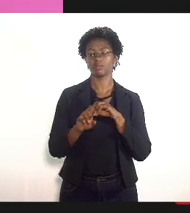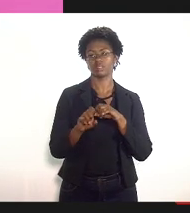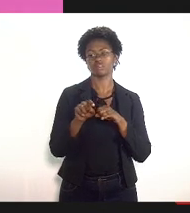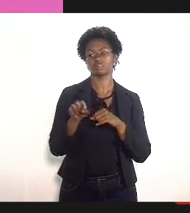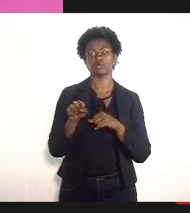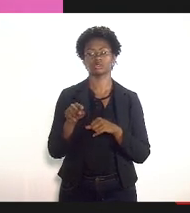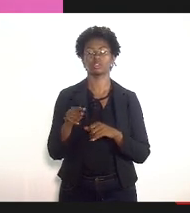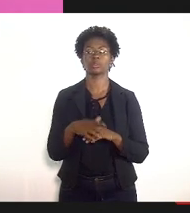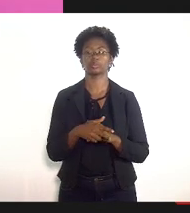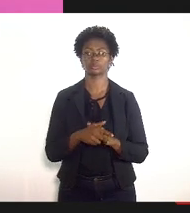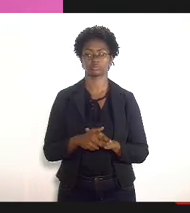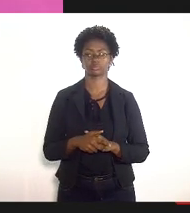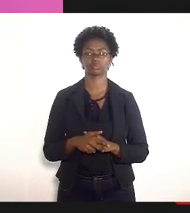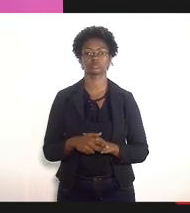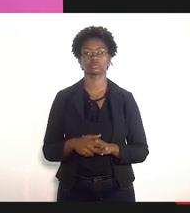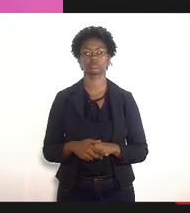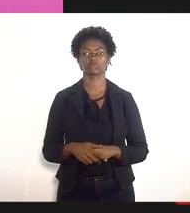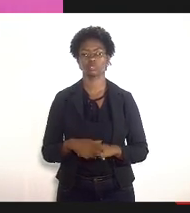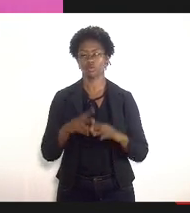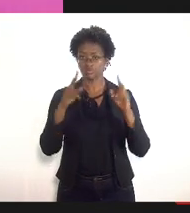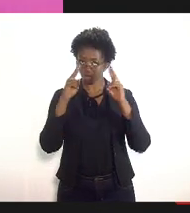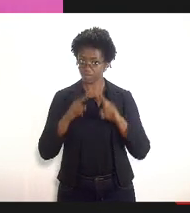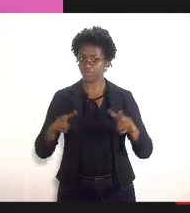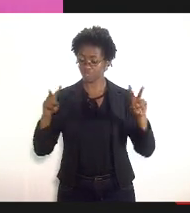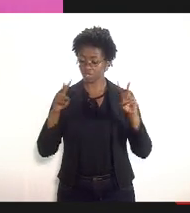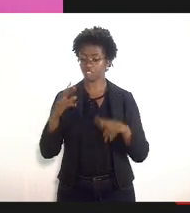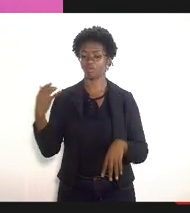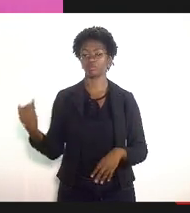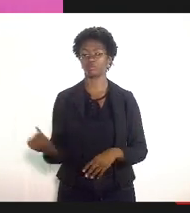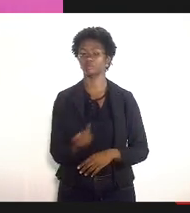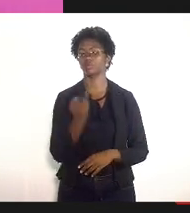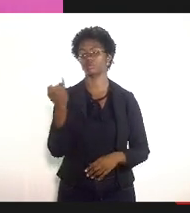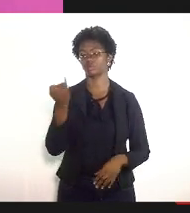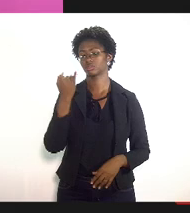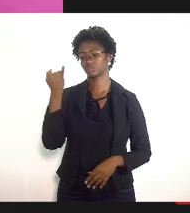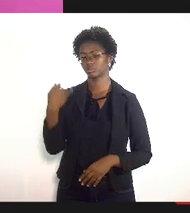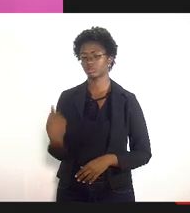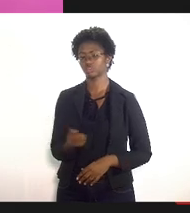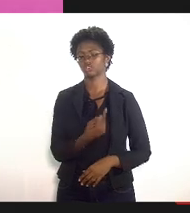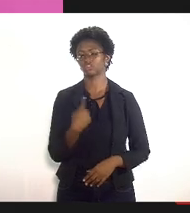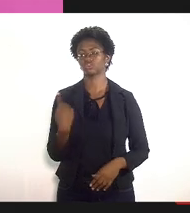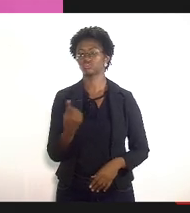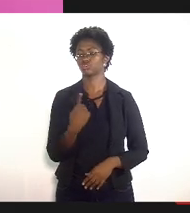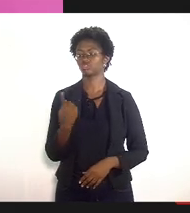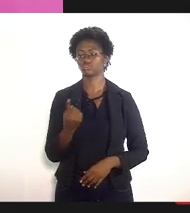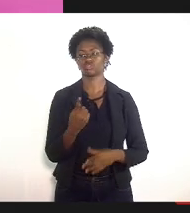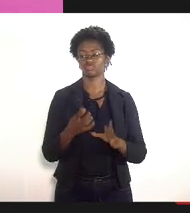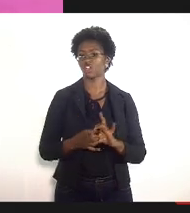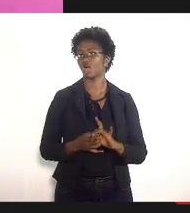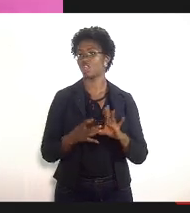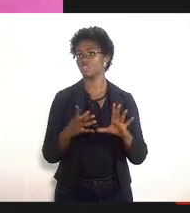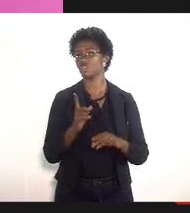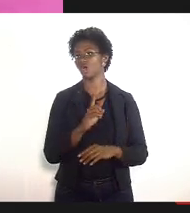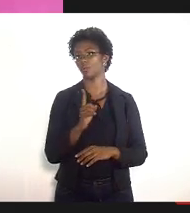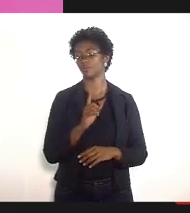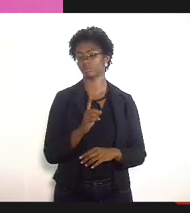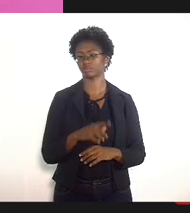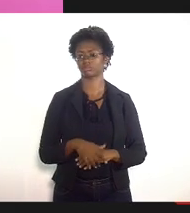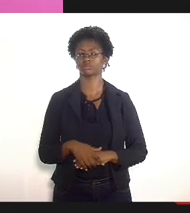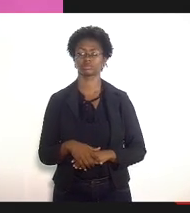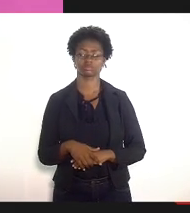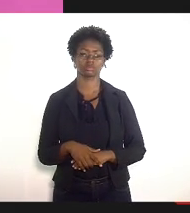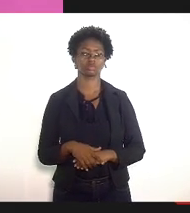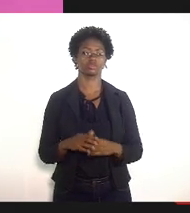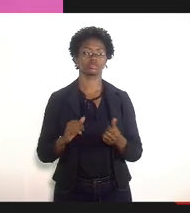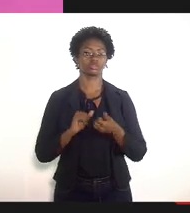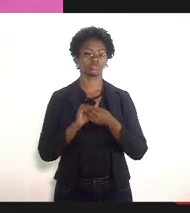uma abordagem muito importante para que a gente não deixe passar despercebida, né,